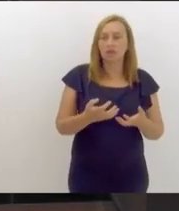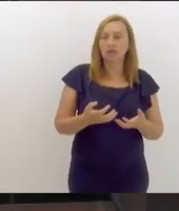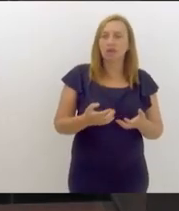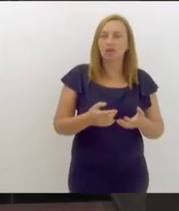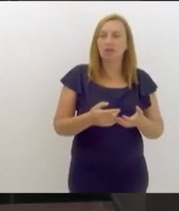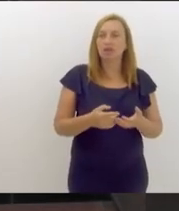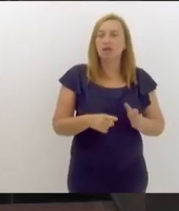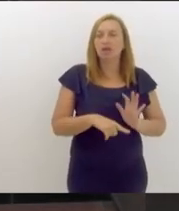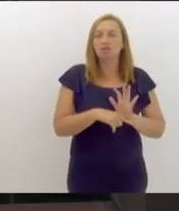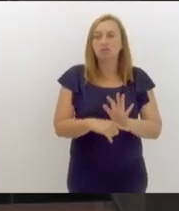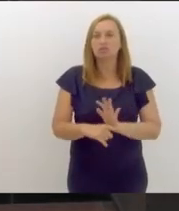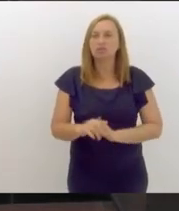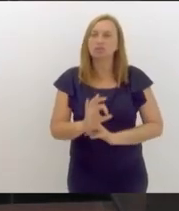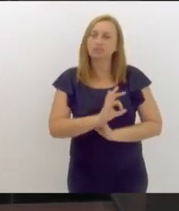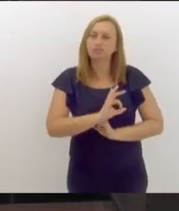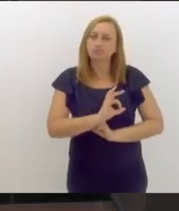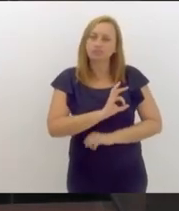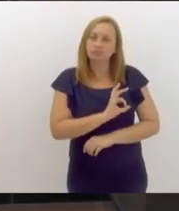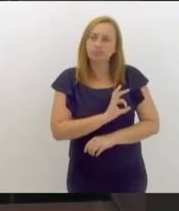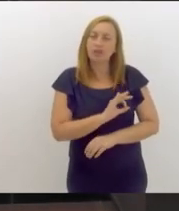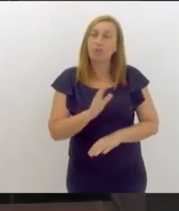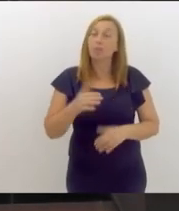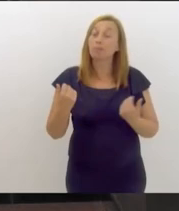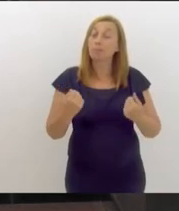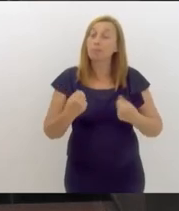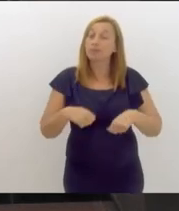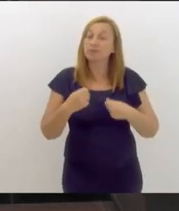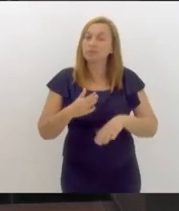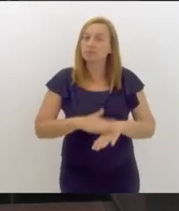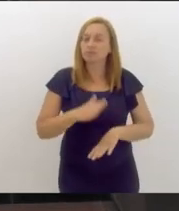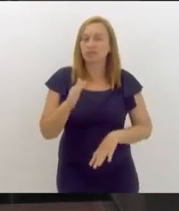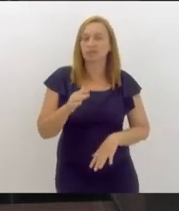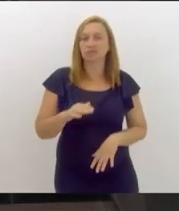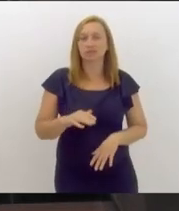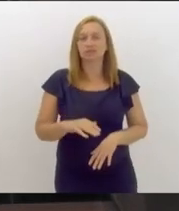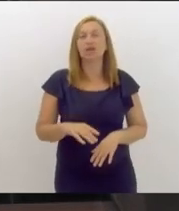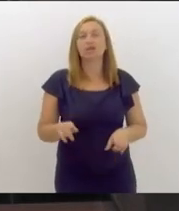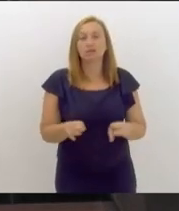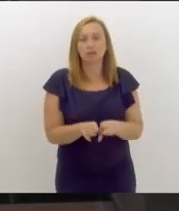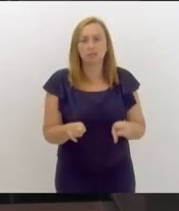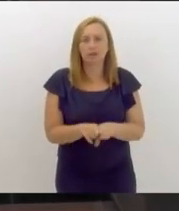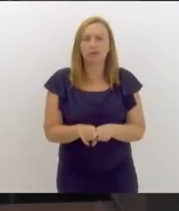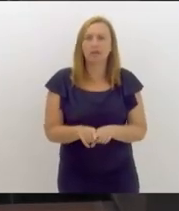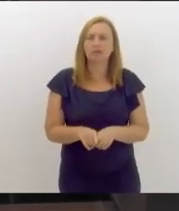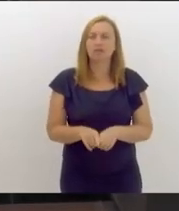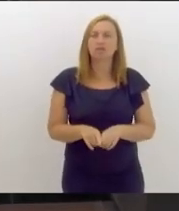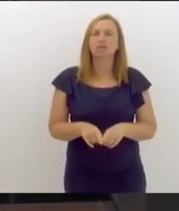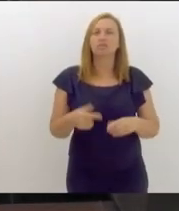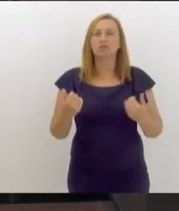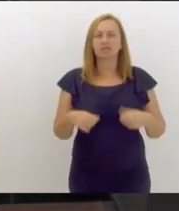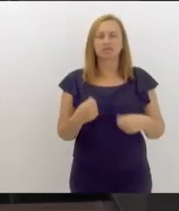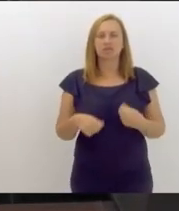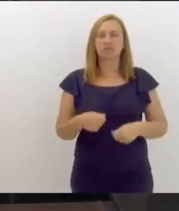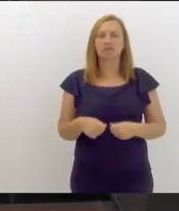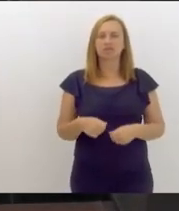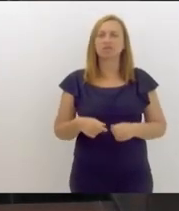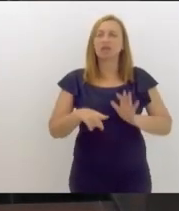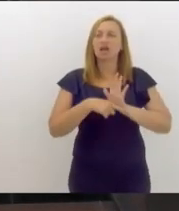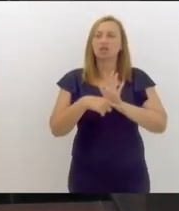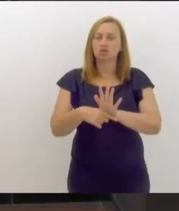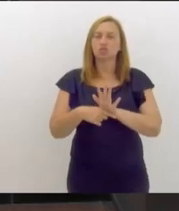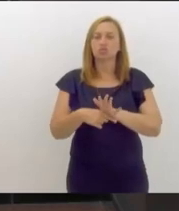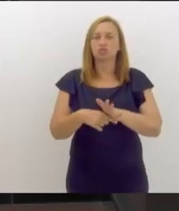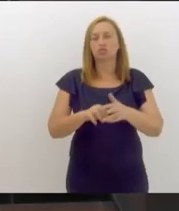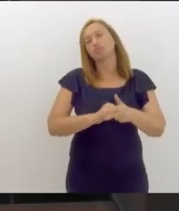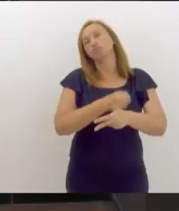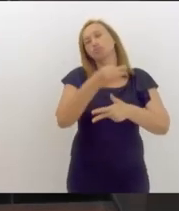os nossos policiais Mas precisamos de muito mais mas precisamos também muito da ajuda do